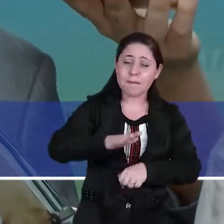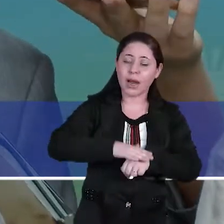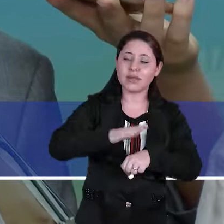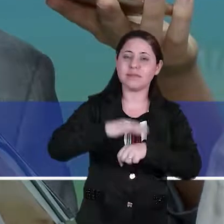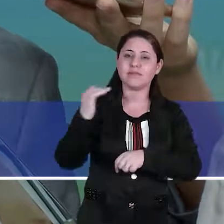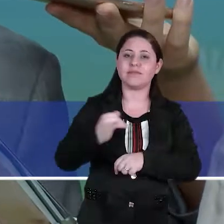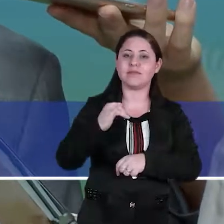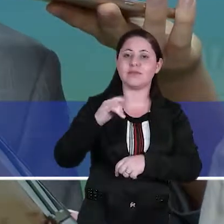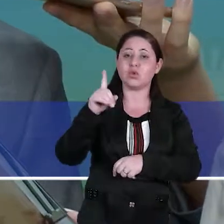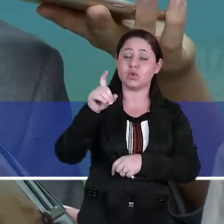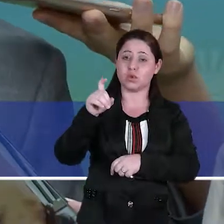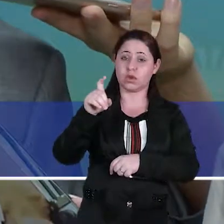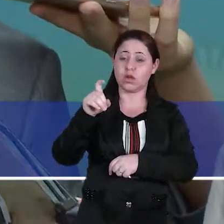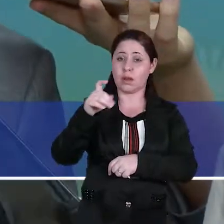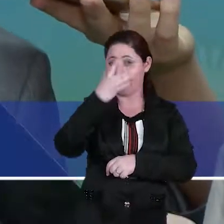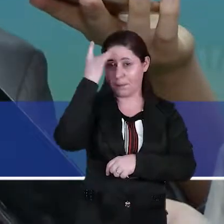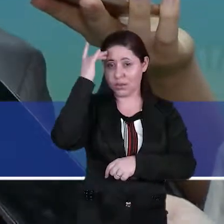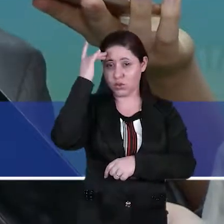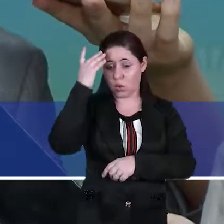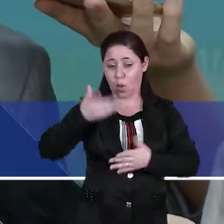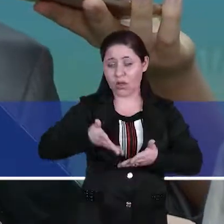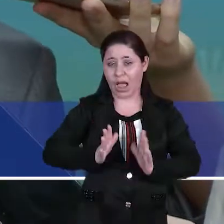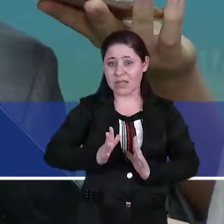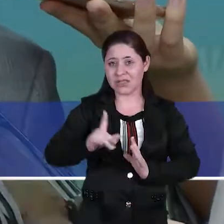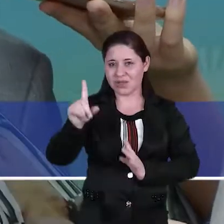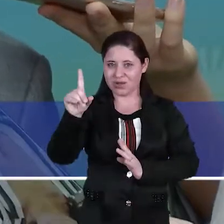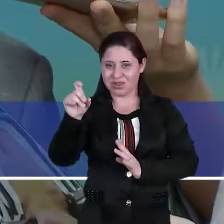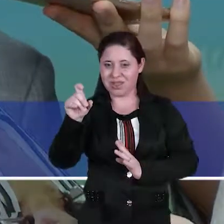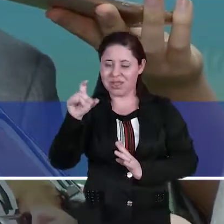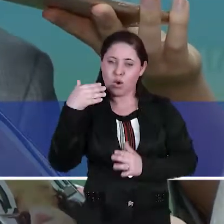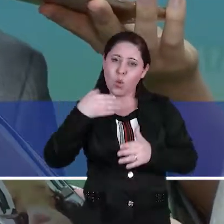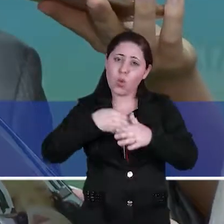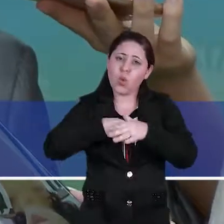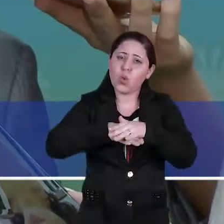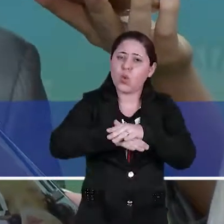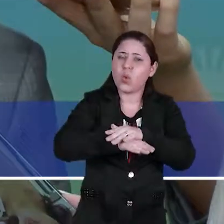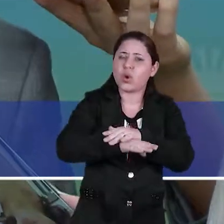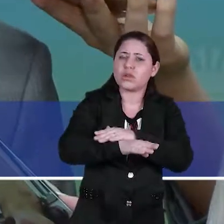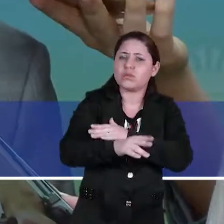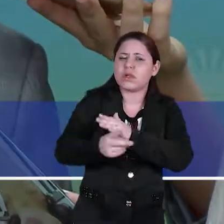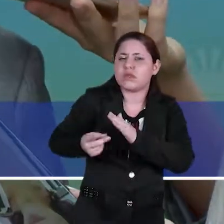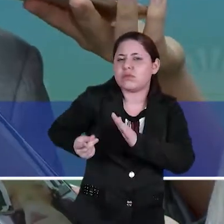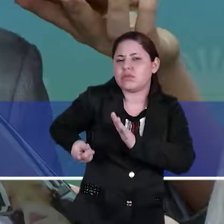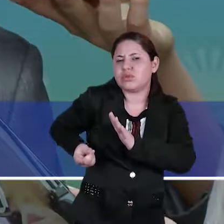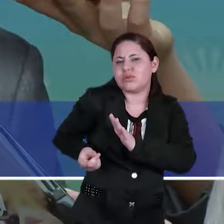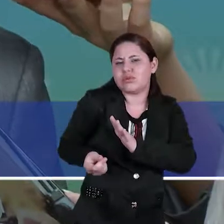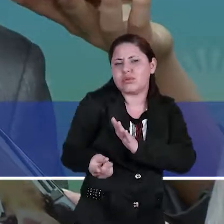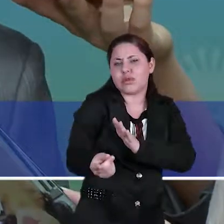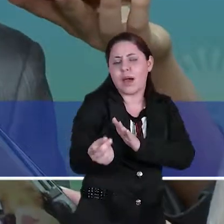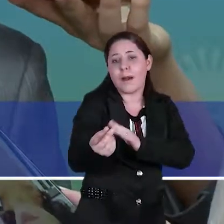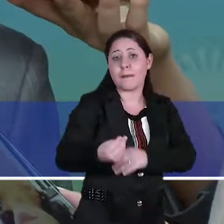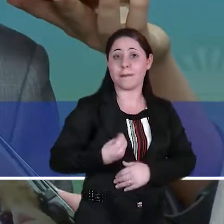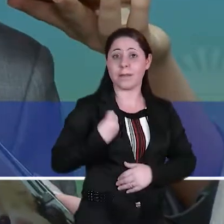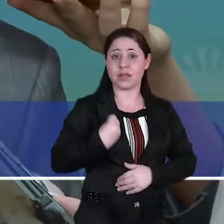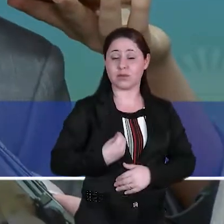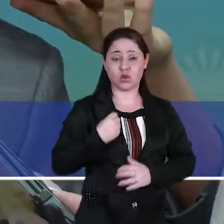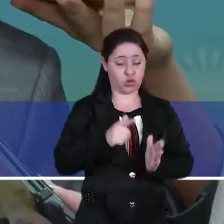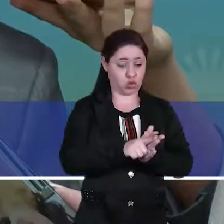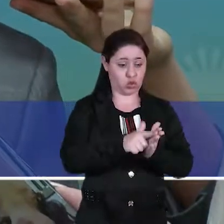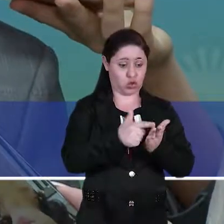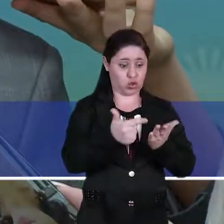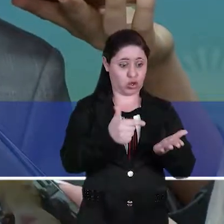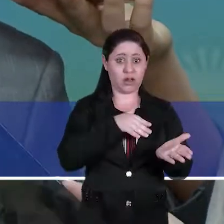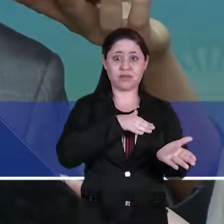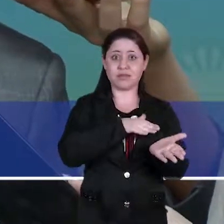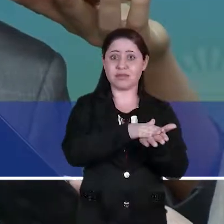especialmente do município de Dourados. O douradense ele está acostumado, né, ao longo de décadas com a